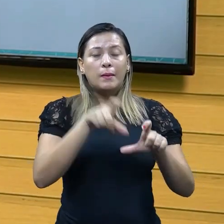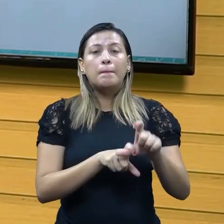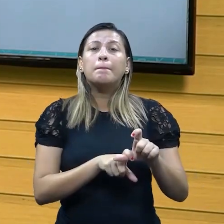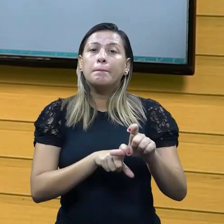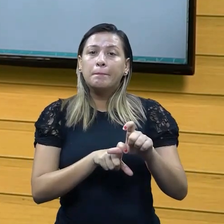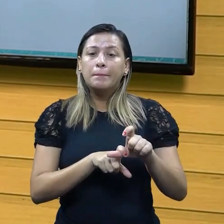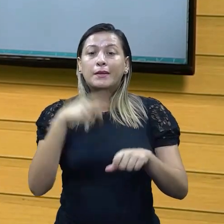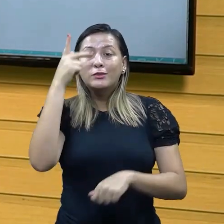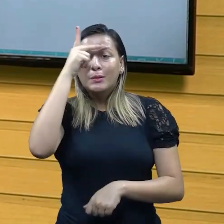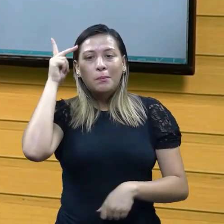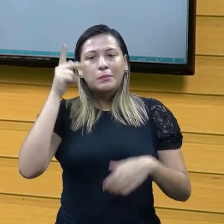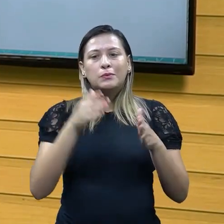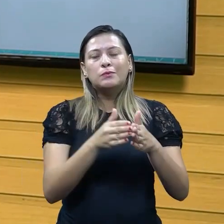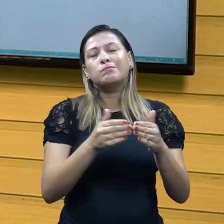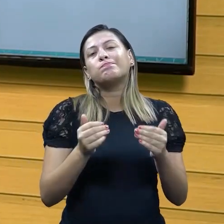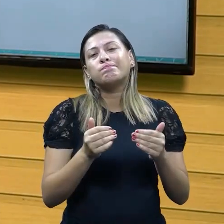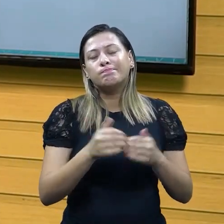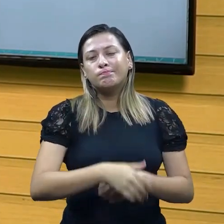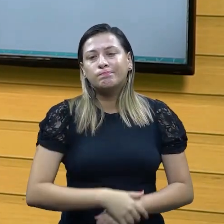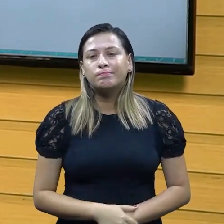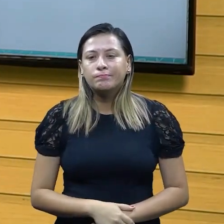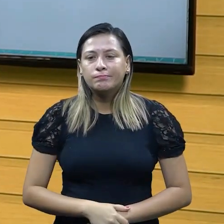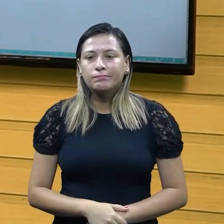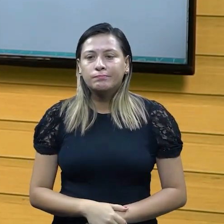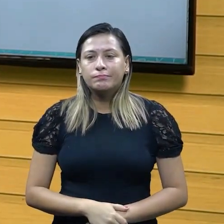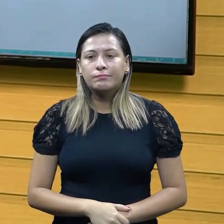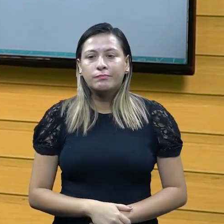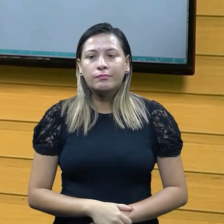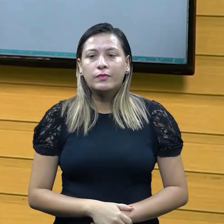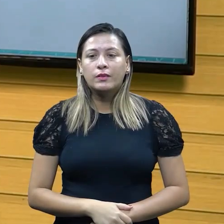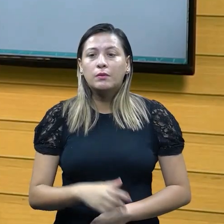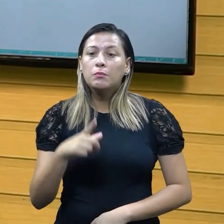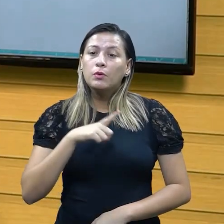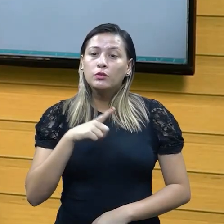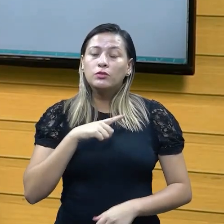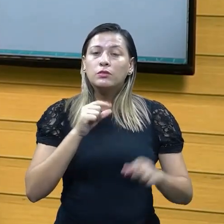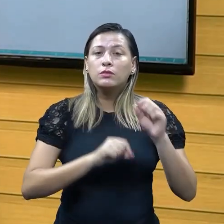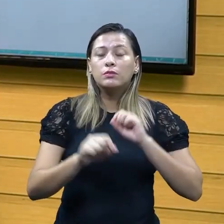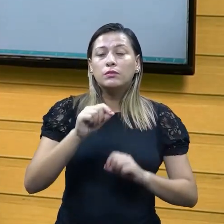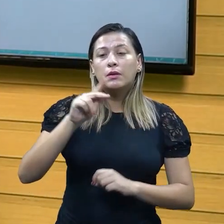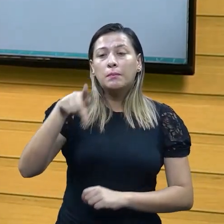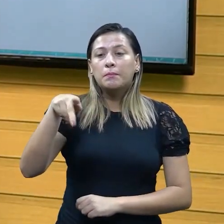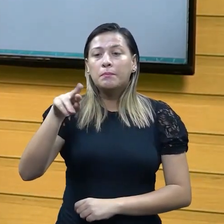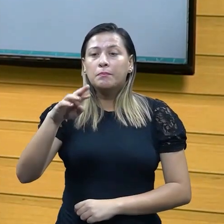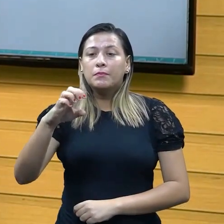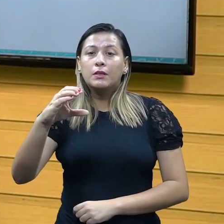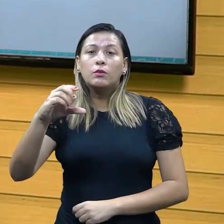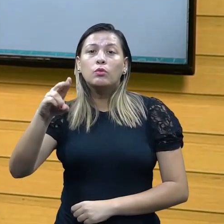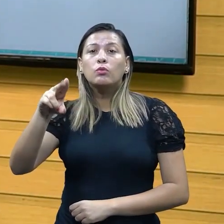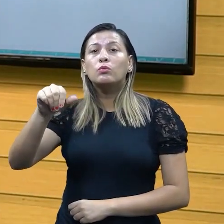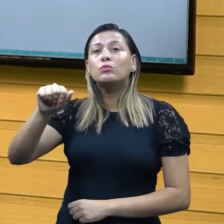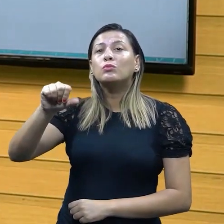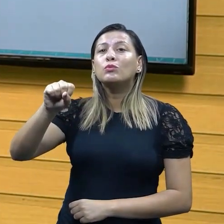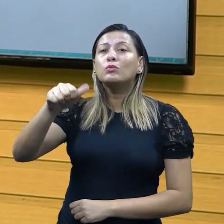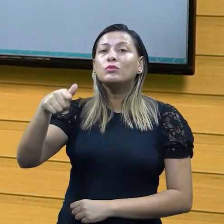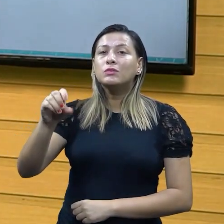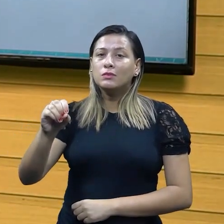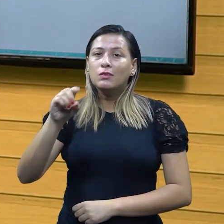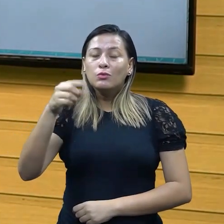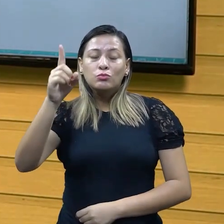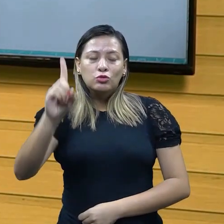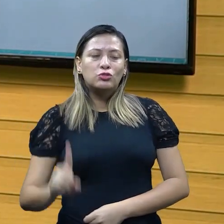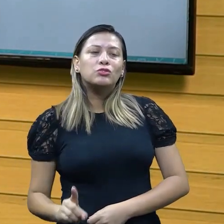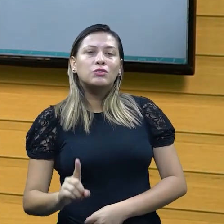da própria parte e elas estão sujeitas à preclusão, tá? Você perdeu aí o direito de poder